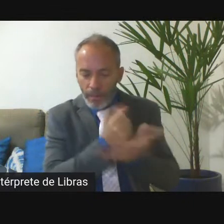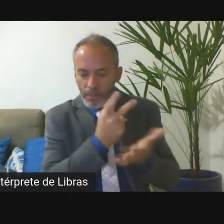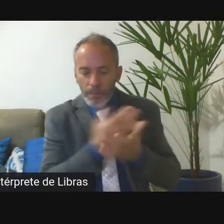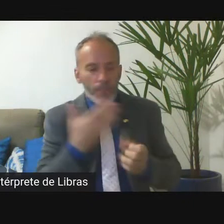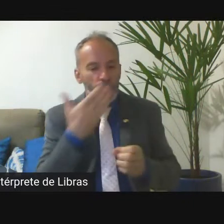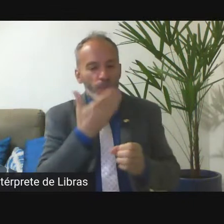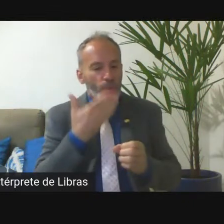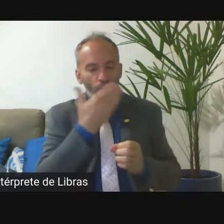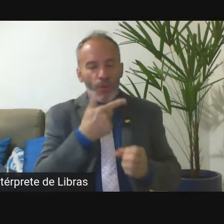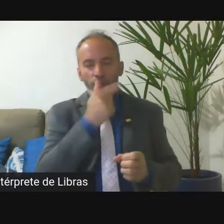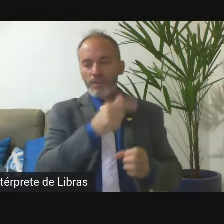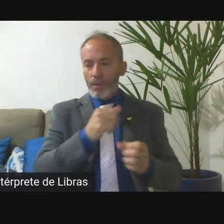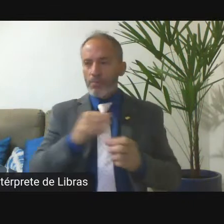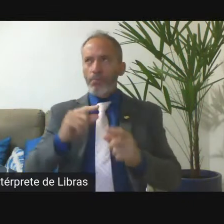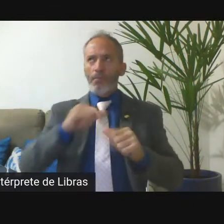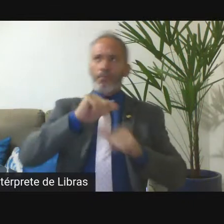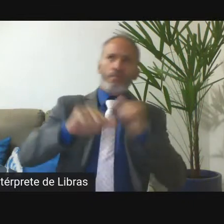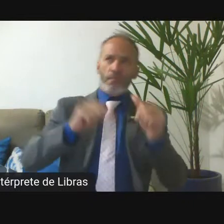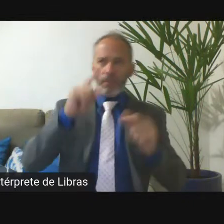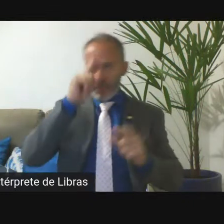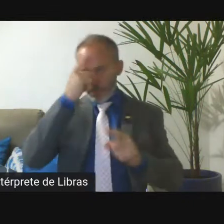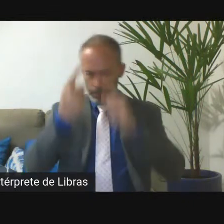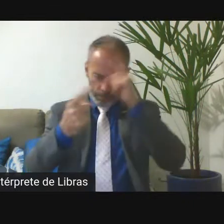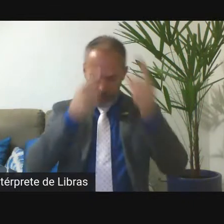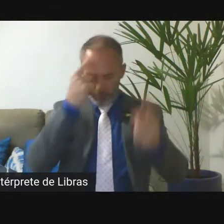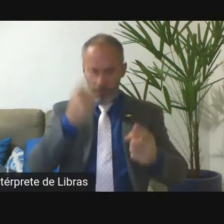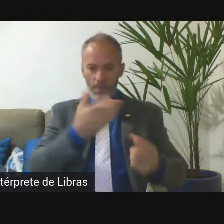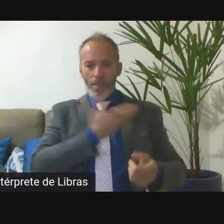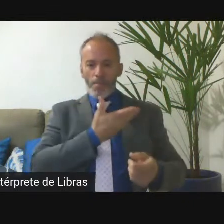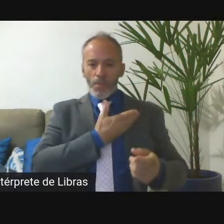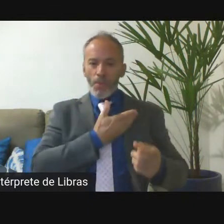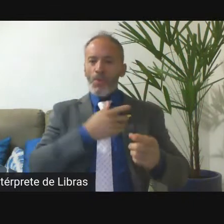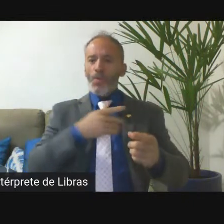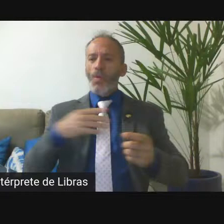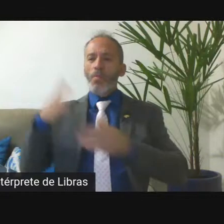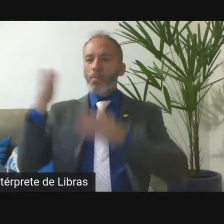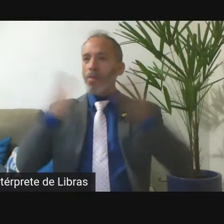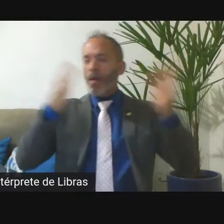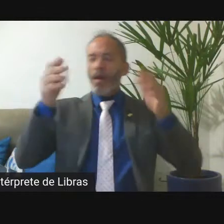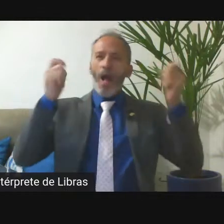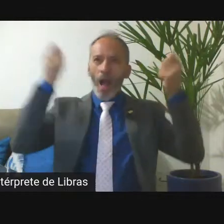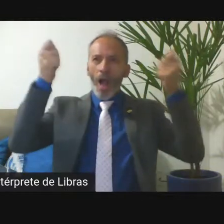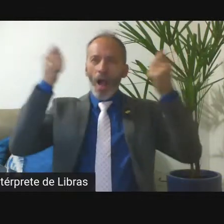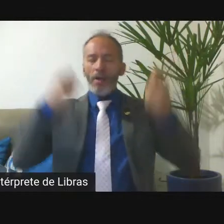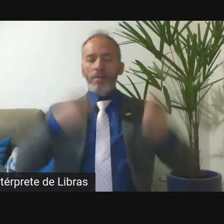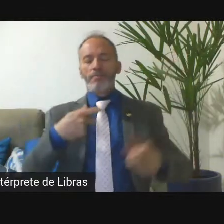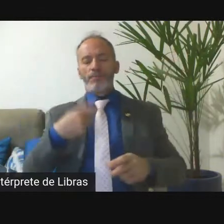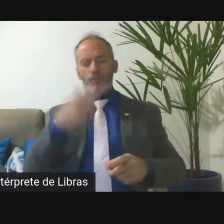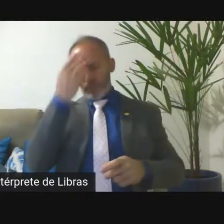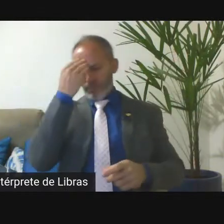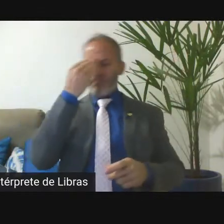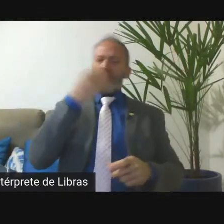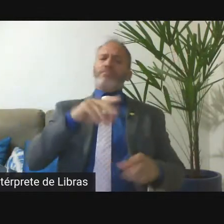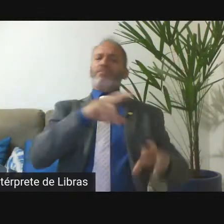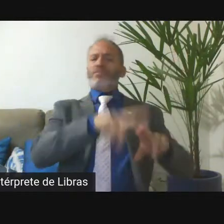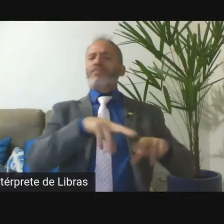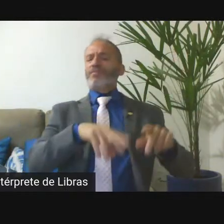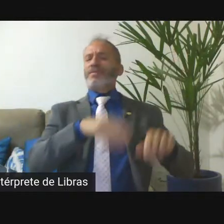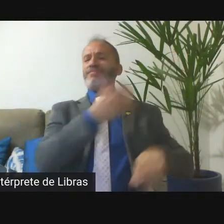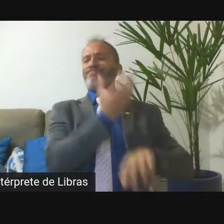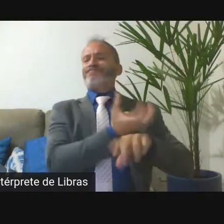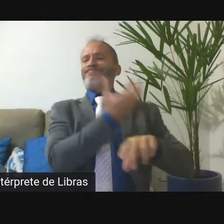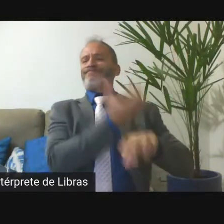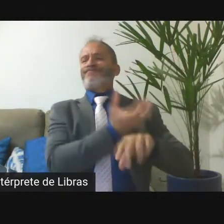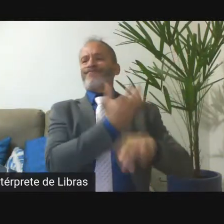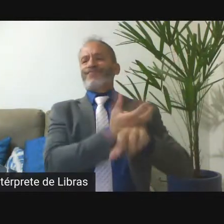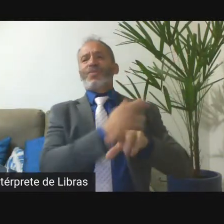docinhos, mudou de opinião, mudou de amigos, mudou de rolê? Quem nunca pensou em desistir por causa daquela matéria ou por